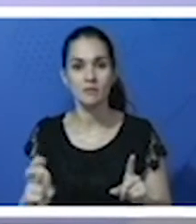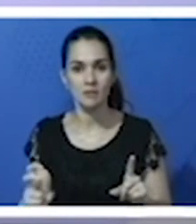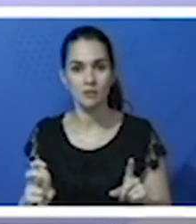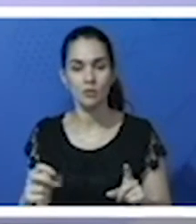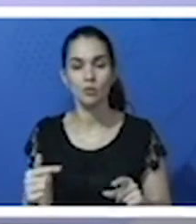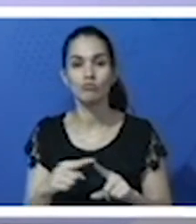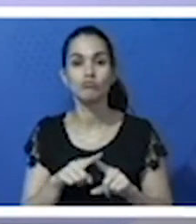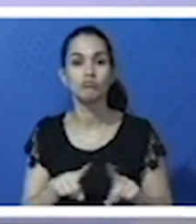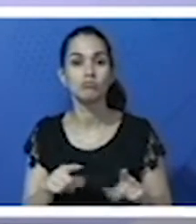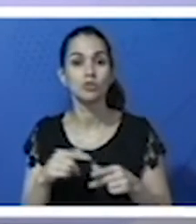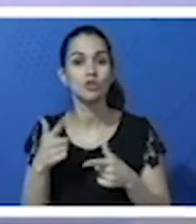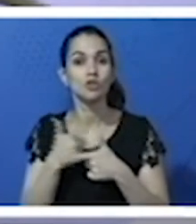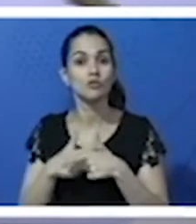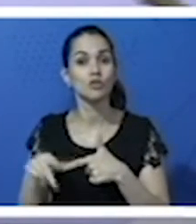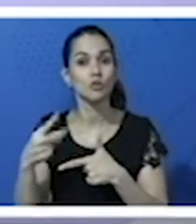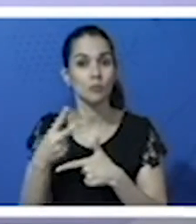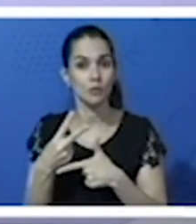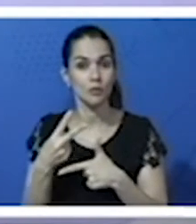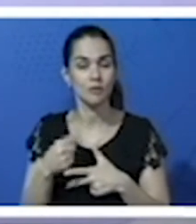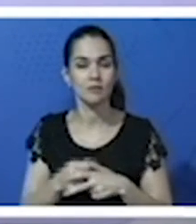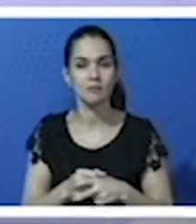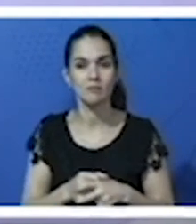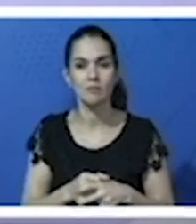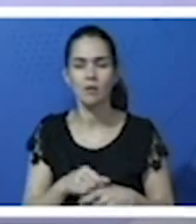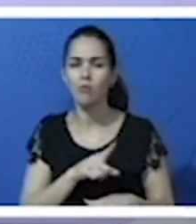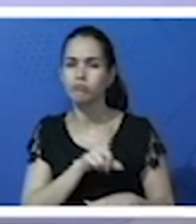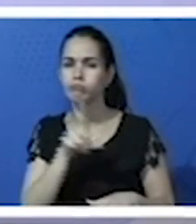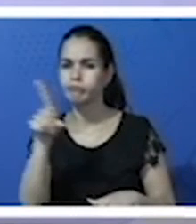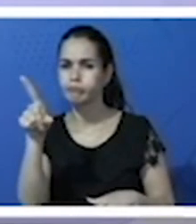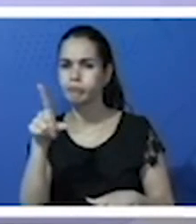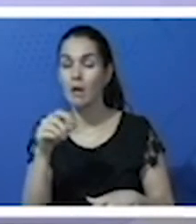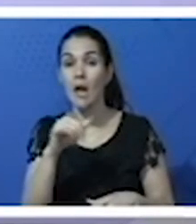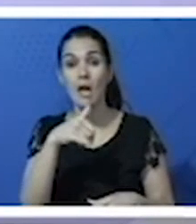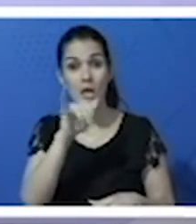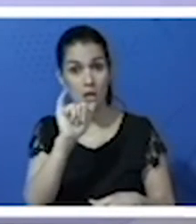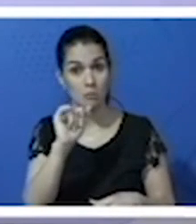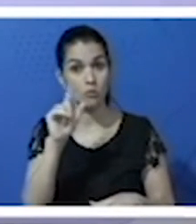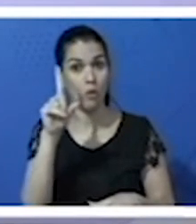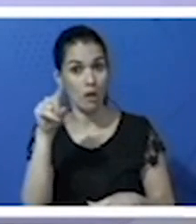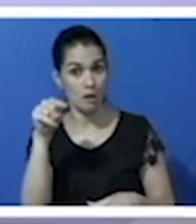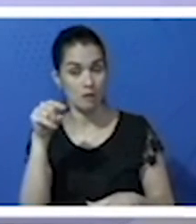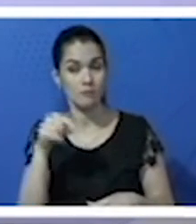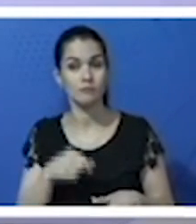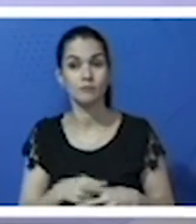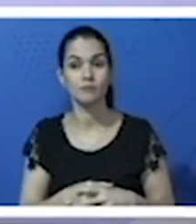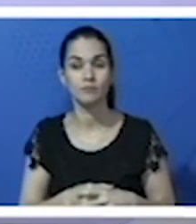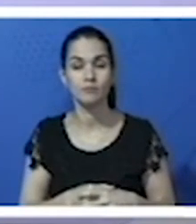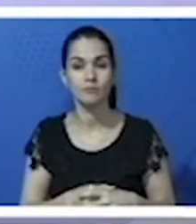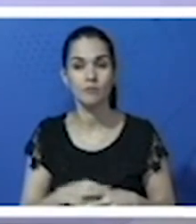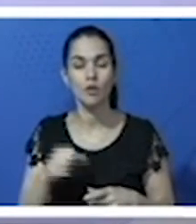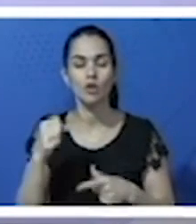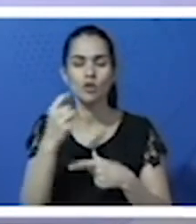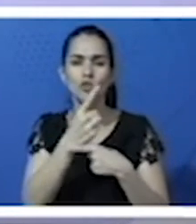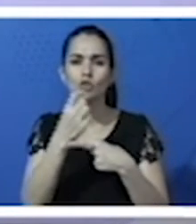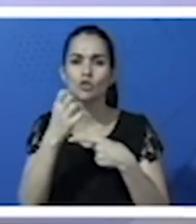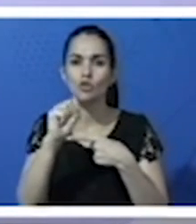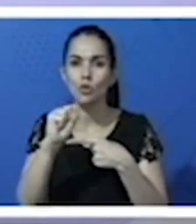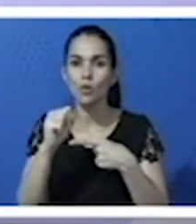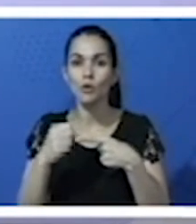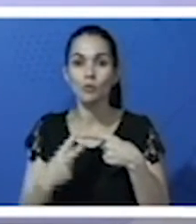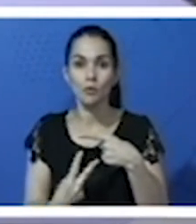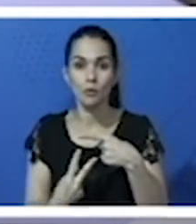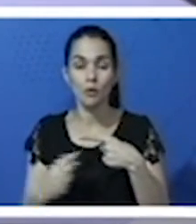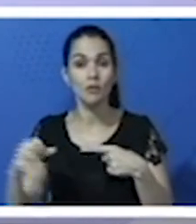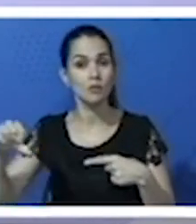2. Vamos achar as duas raízes. 13 mais 5 dá 18, 18 dividido por 2 dá